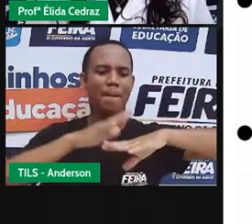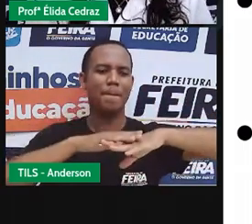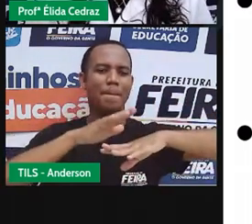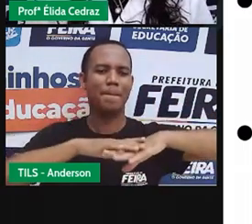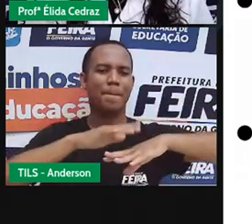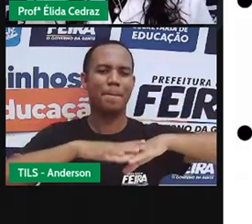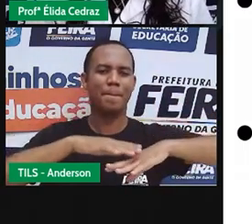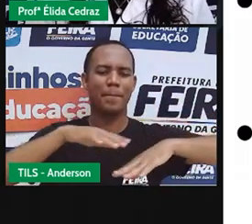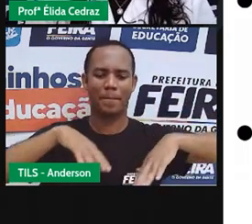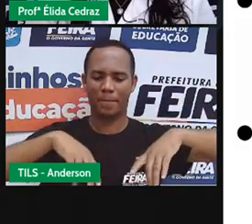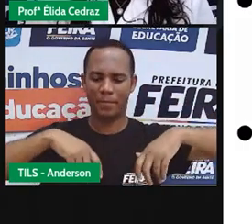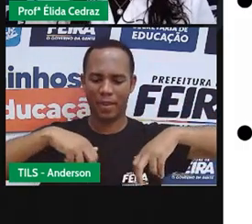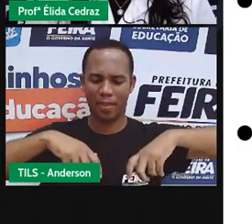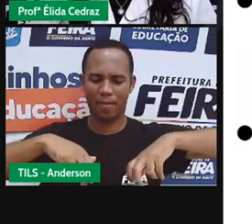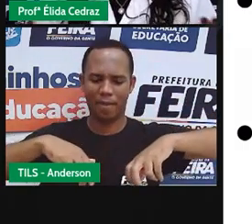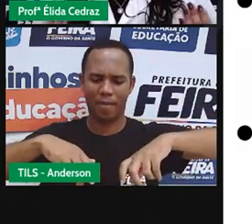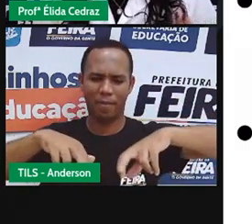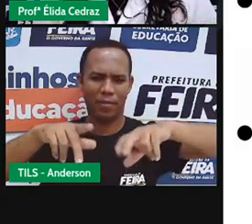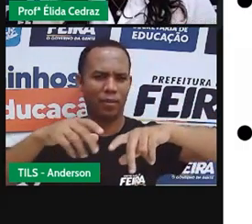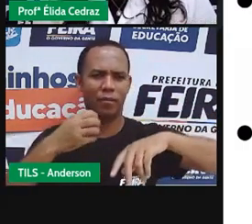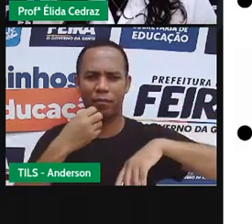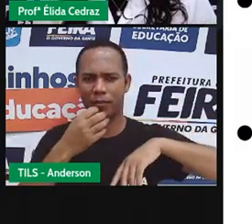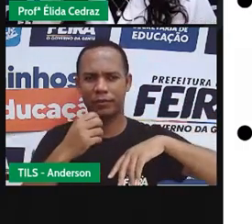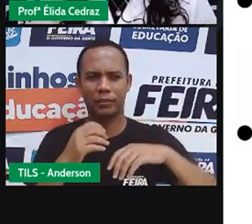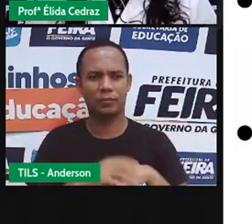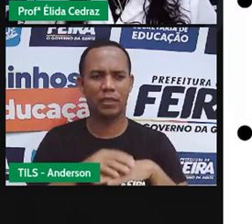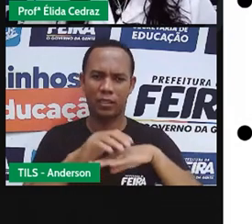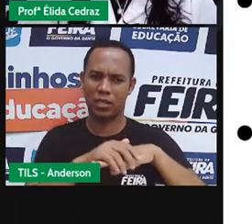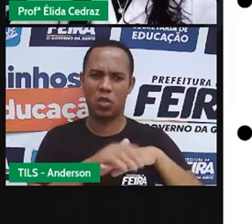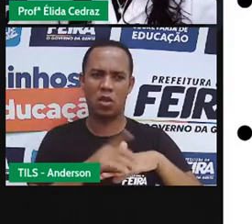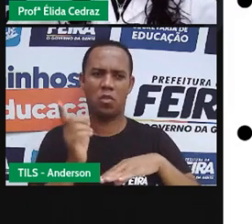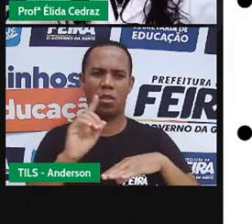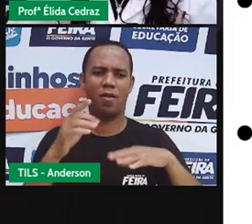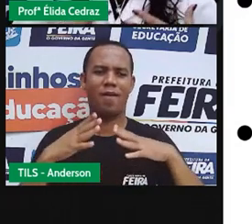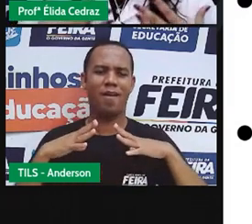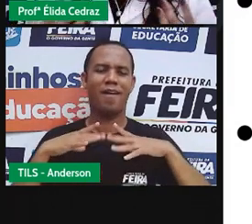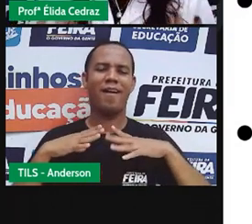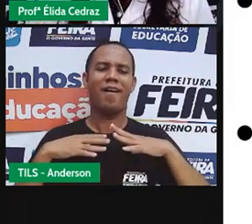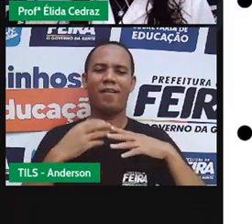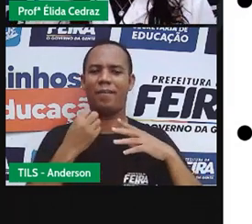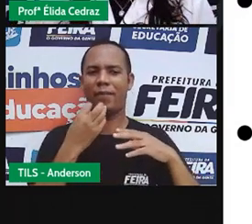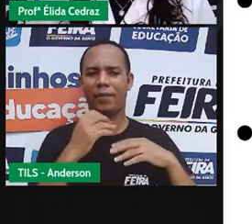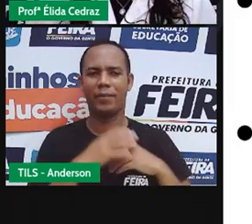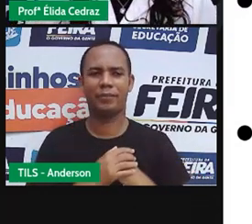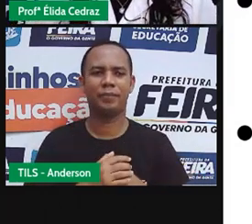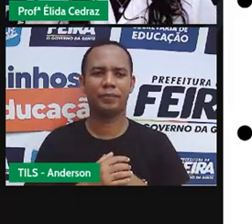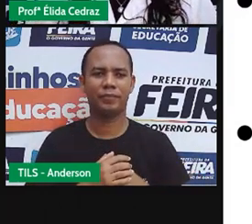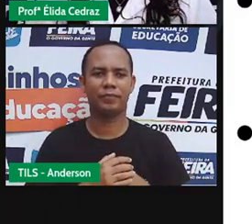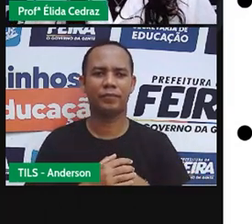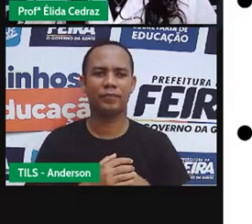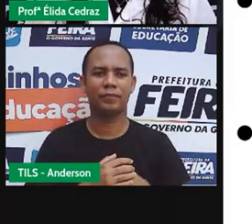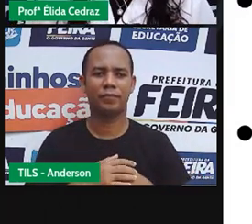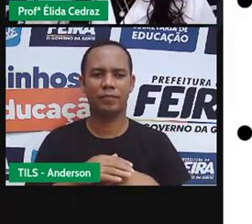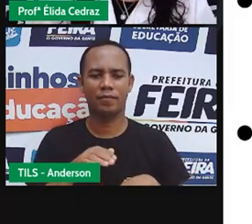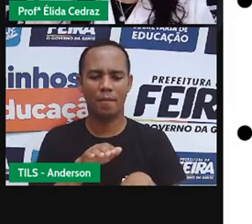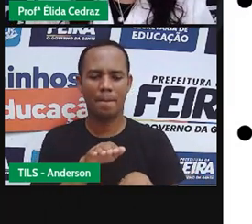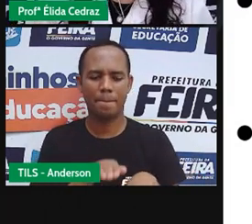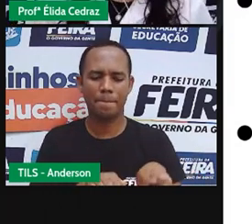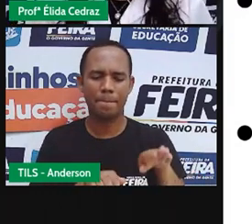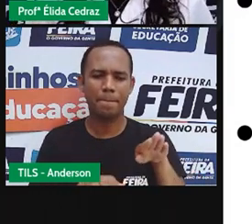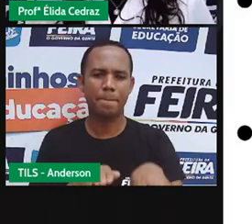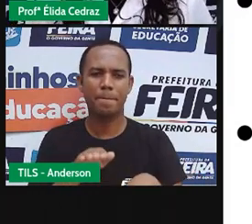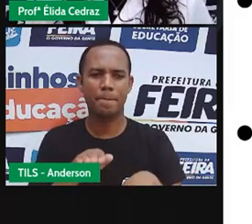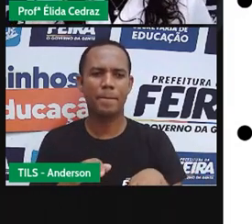com a natureza. E tem muitas pessoas, assim como eu, que se sente muito bem ao estar com o pé